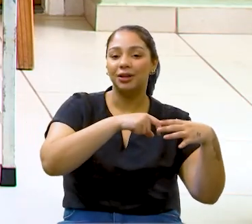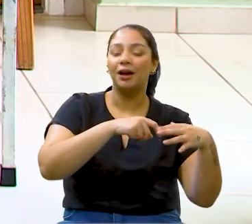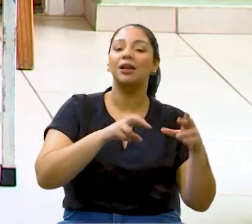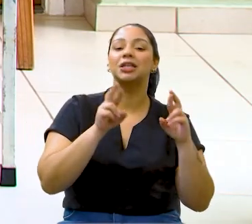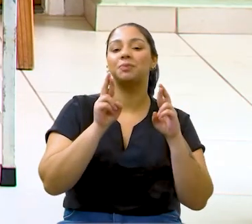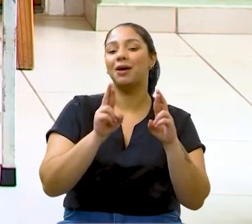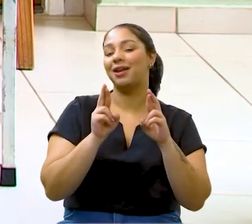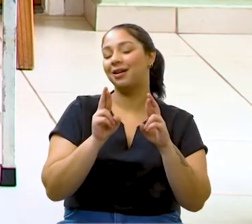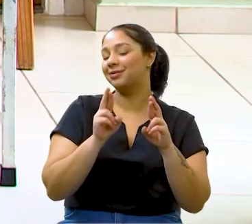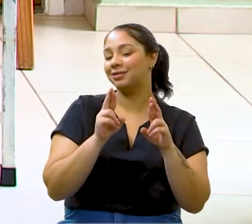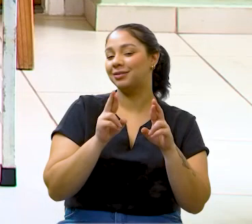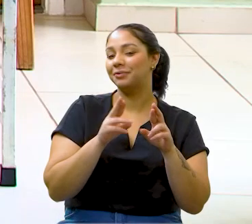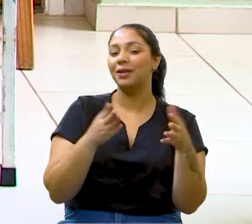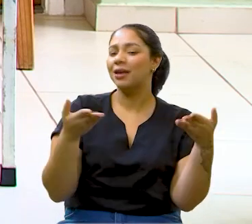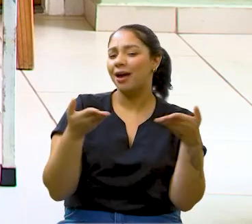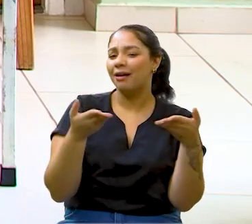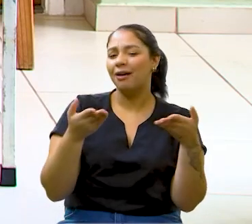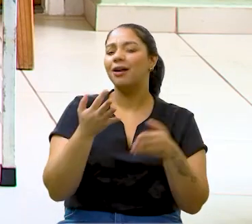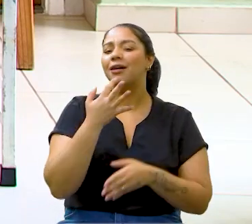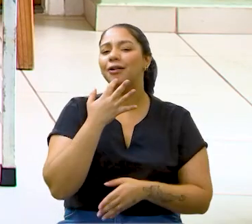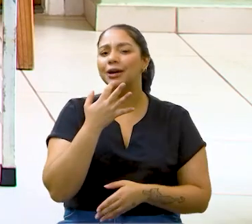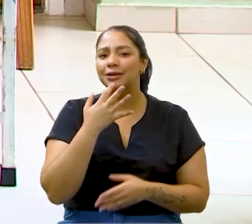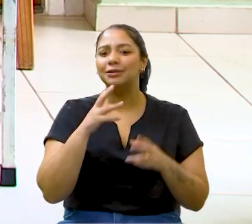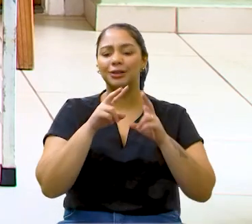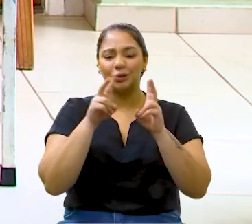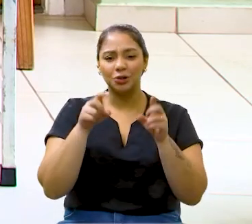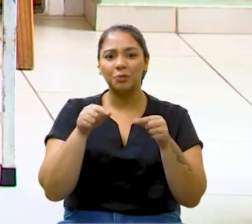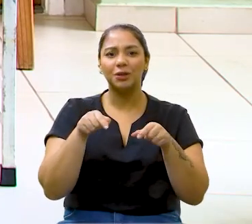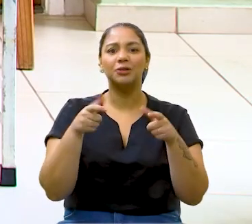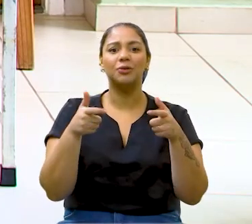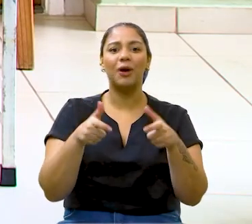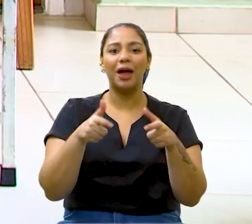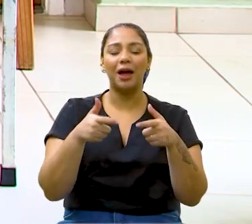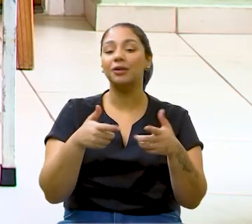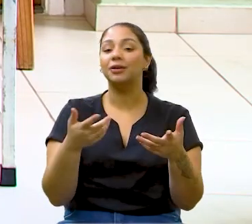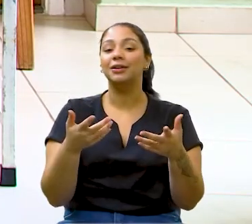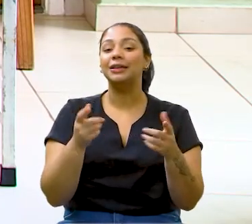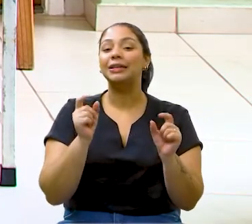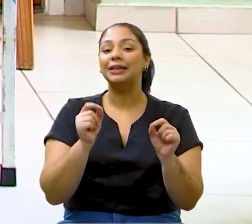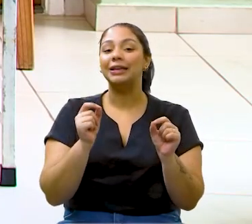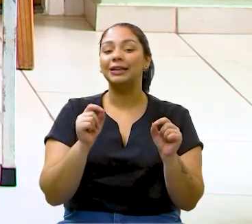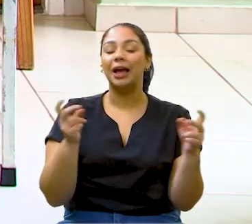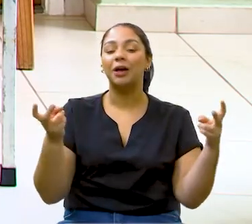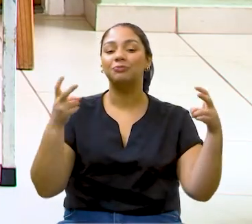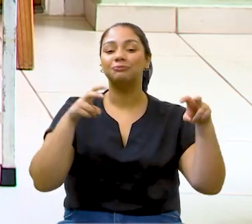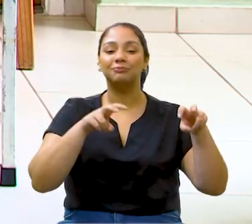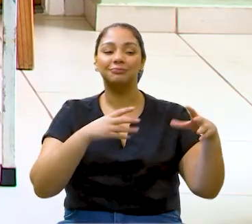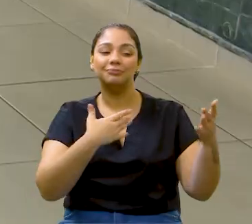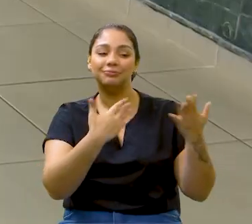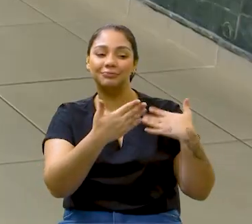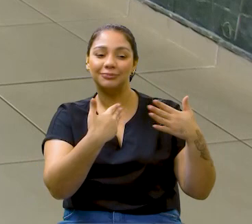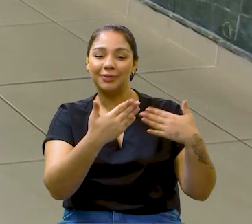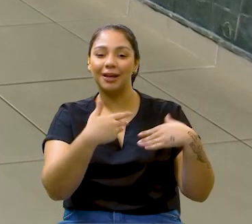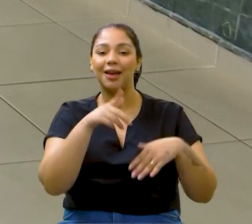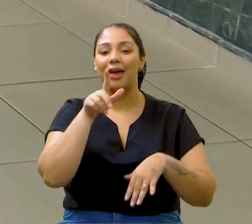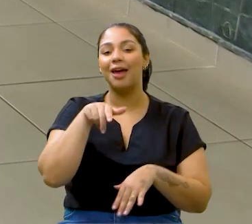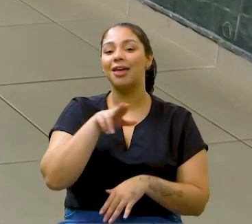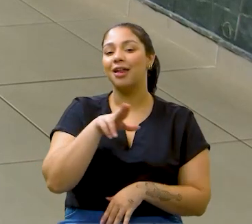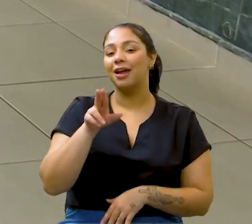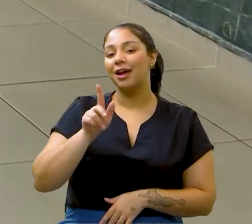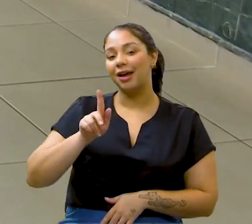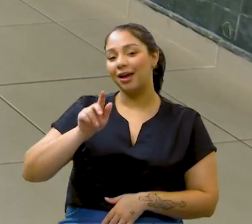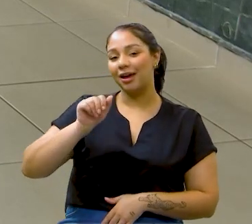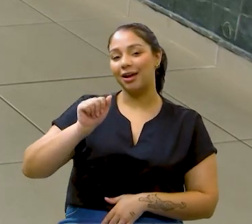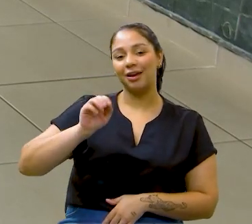Paranapanema. A gente vai conhecer um pouco aqui da história desse lugar e para isso quem vai conversar com a gente é a